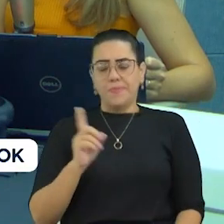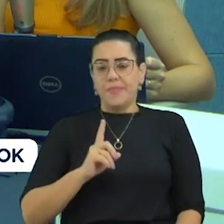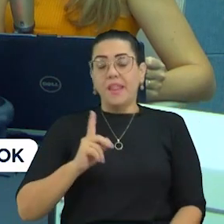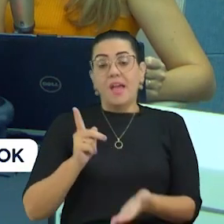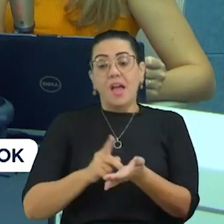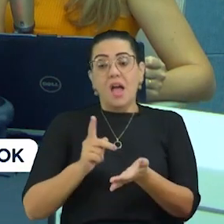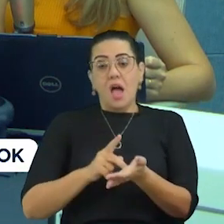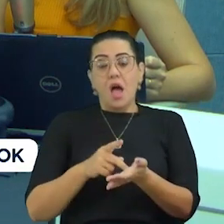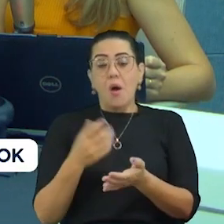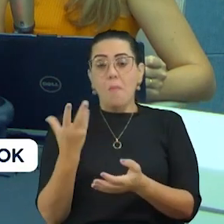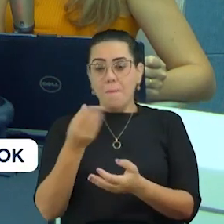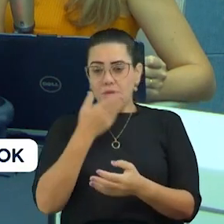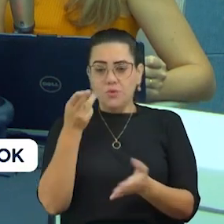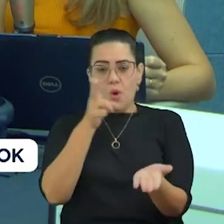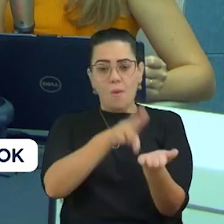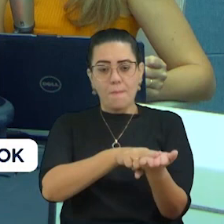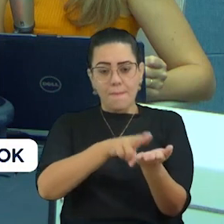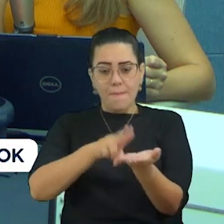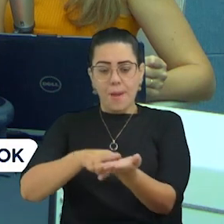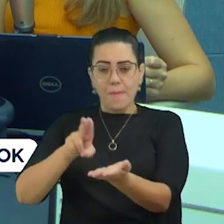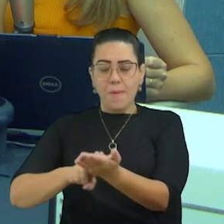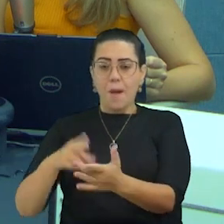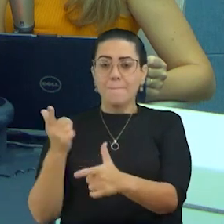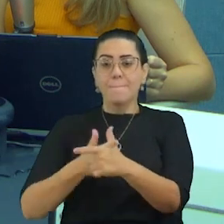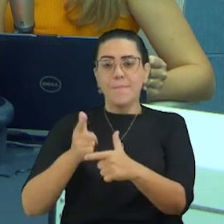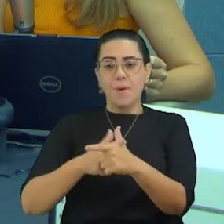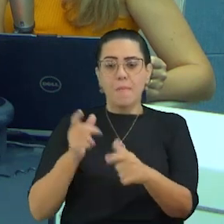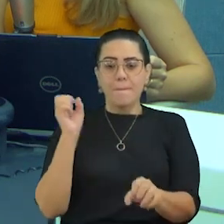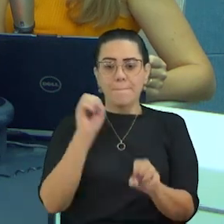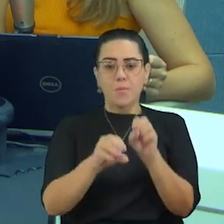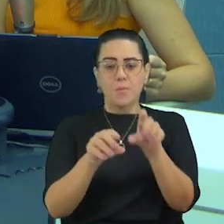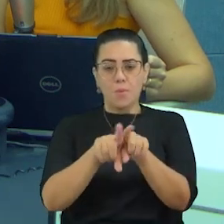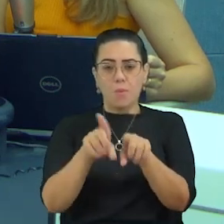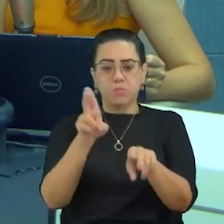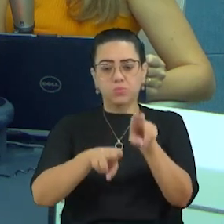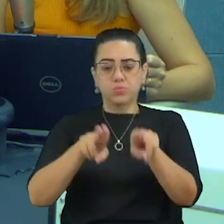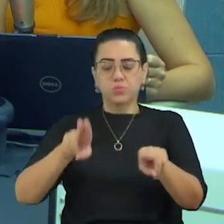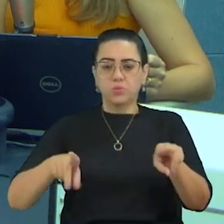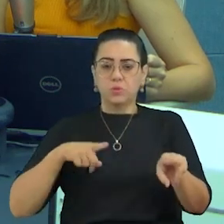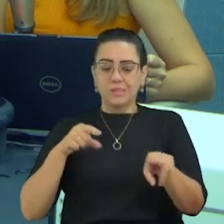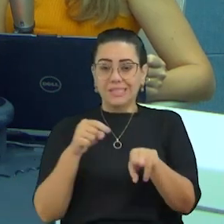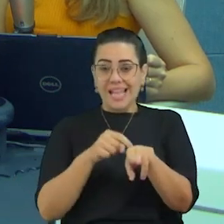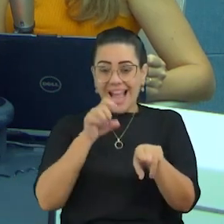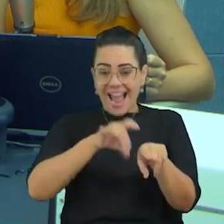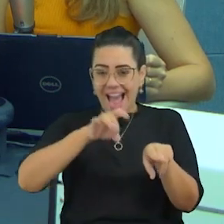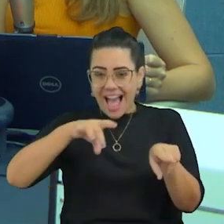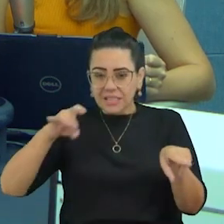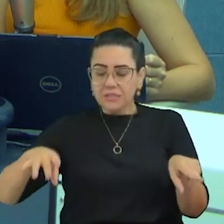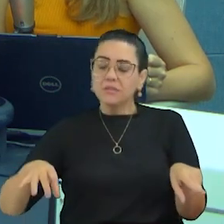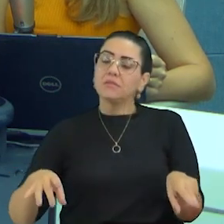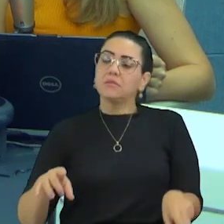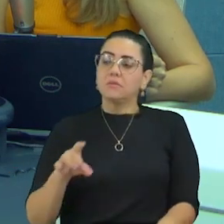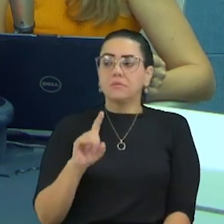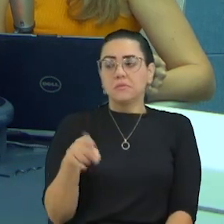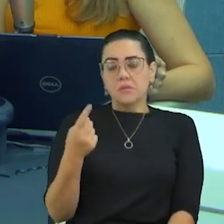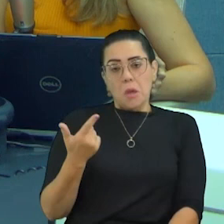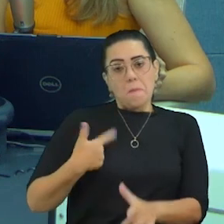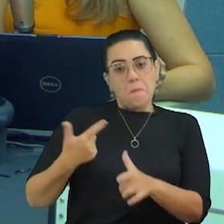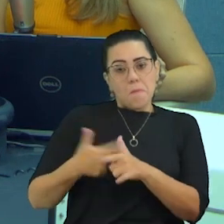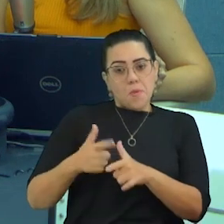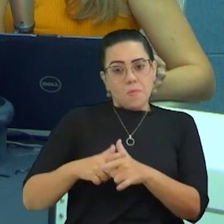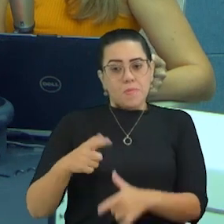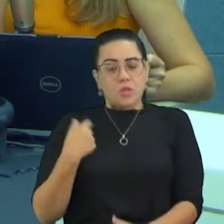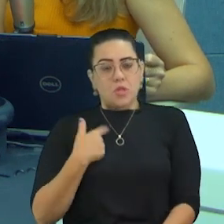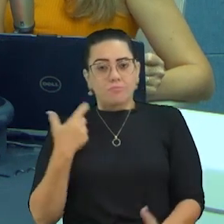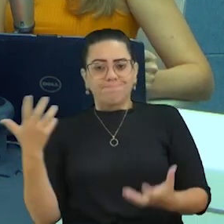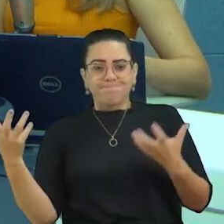muitas pessoas levam bactérias resistentes para o ambiente hospitalar, né? Então nós temos que tomar muito cuidado para não gerar esse